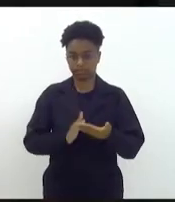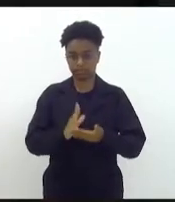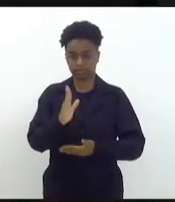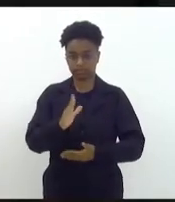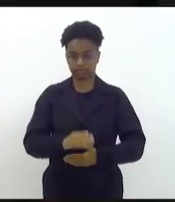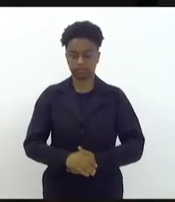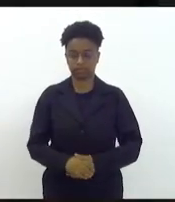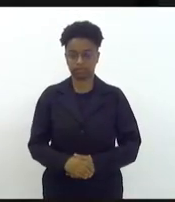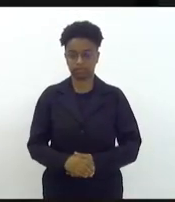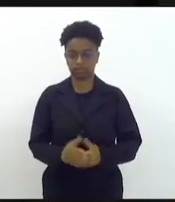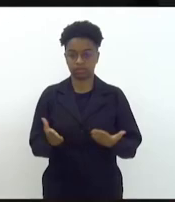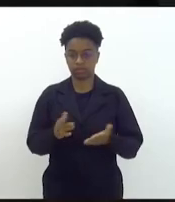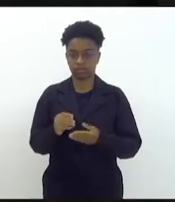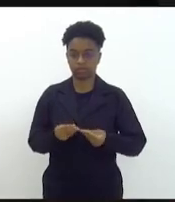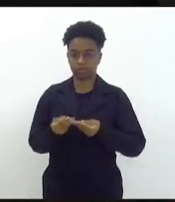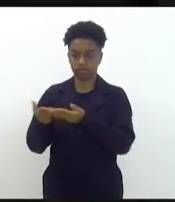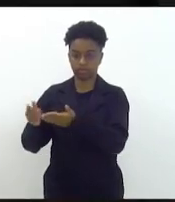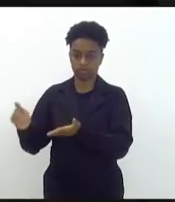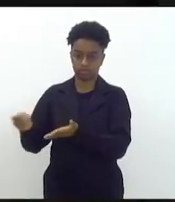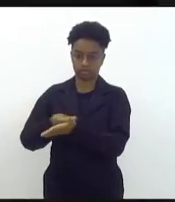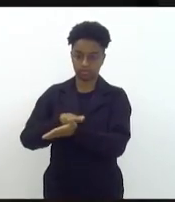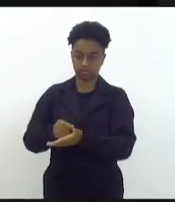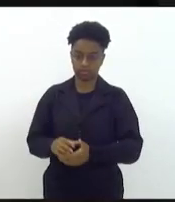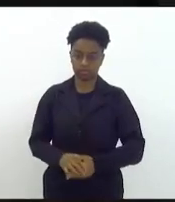aprovado vai autógrafo